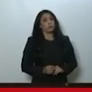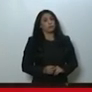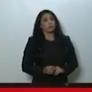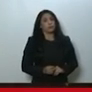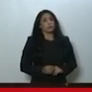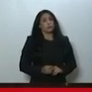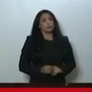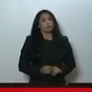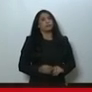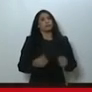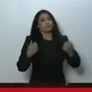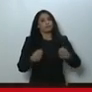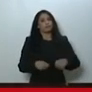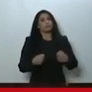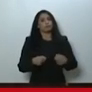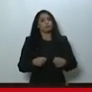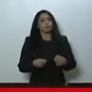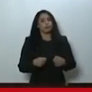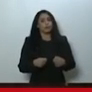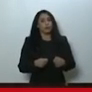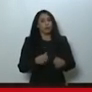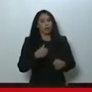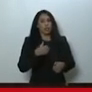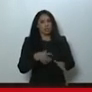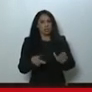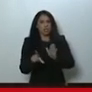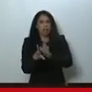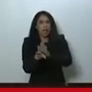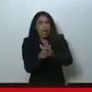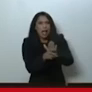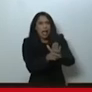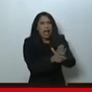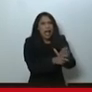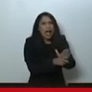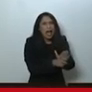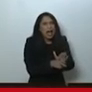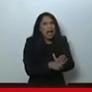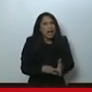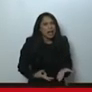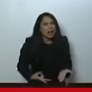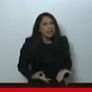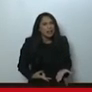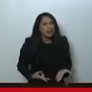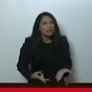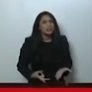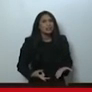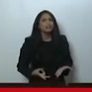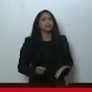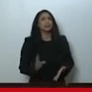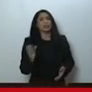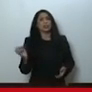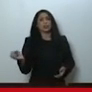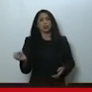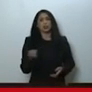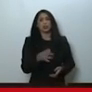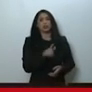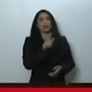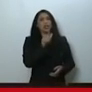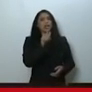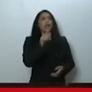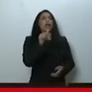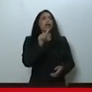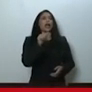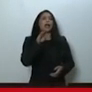o e precisamos de esses hackers é de Araraquara e todos os seres um um novo Gabriel